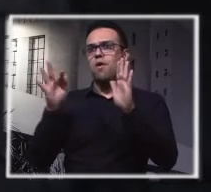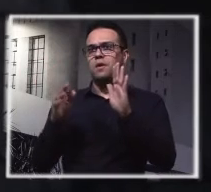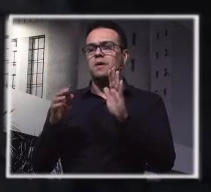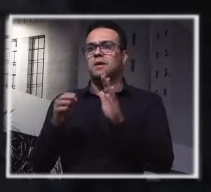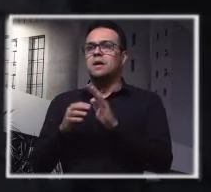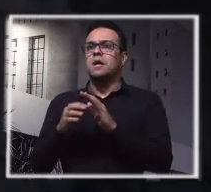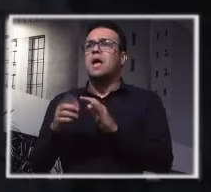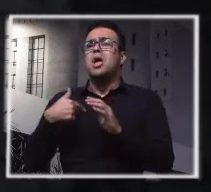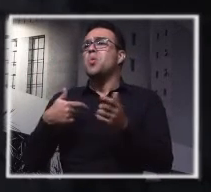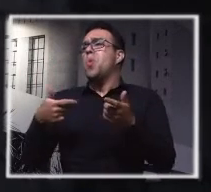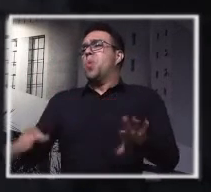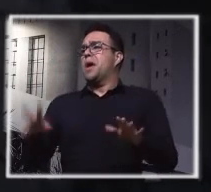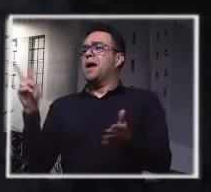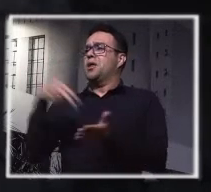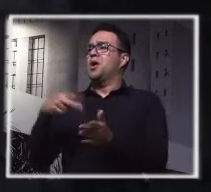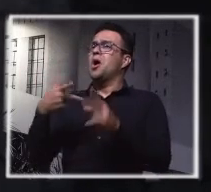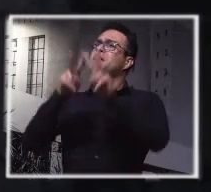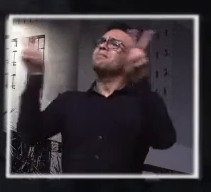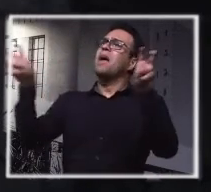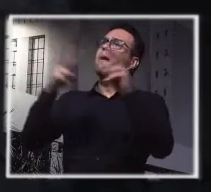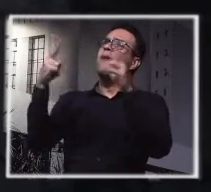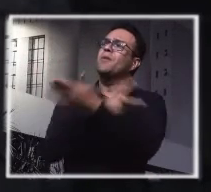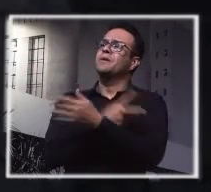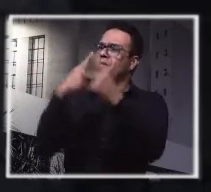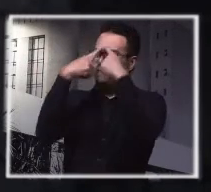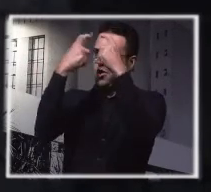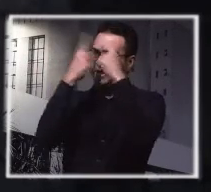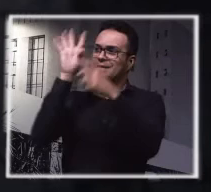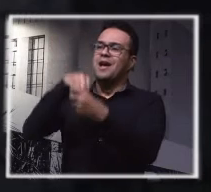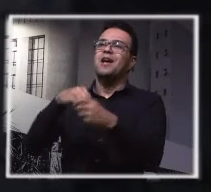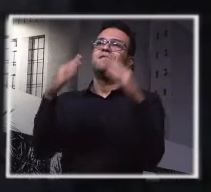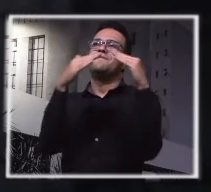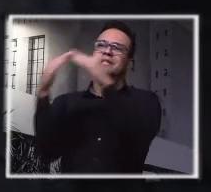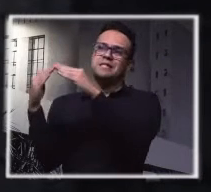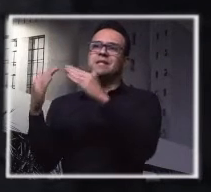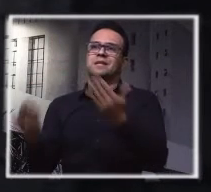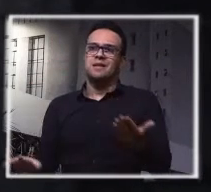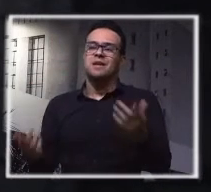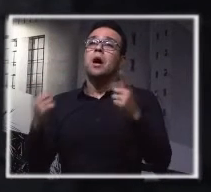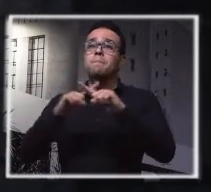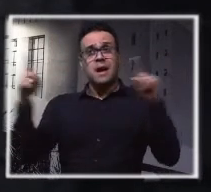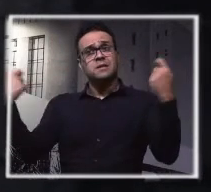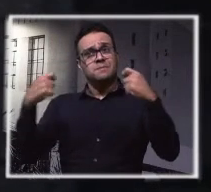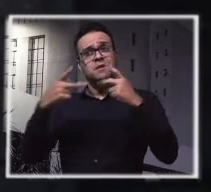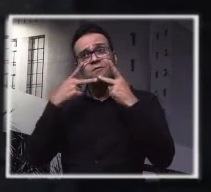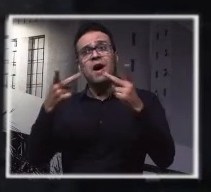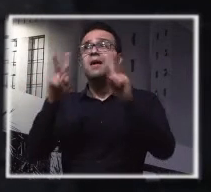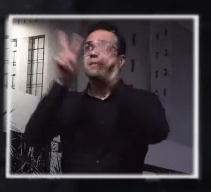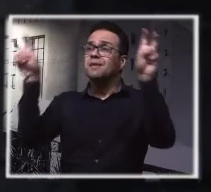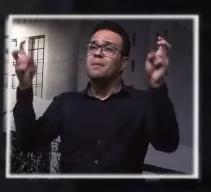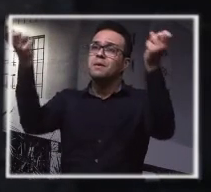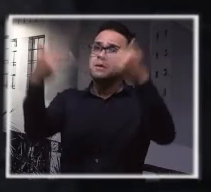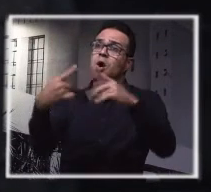não gostaria de estar aqui falando a respeito da violência que aconteceu na casa da minha vizinha. Nós precisamos falar sobre isso.